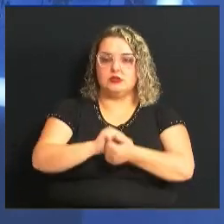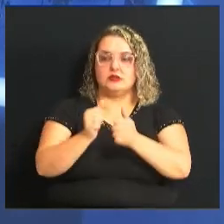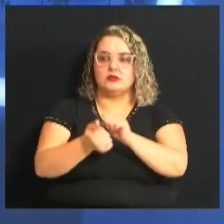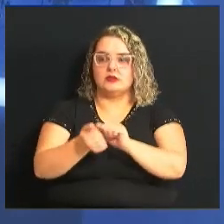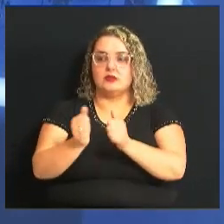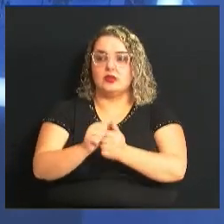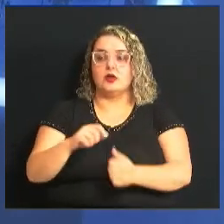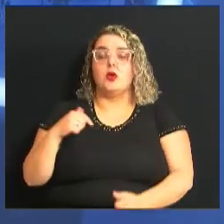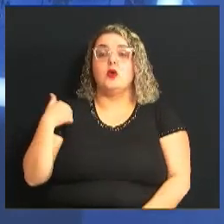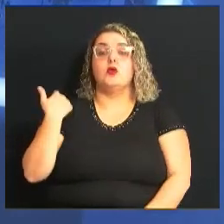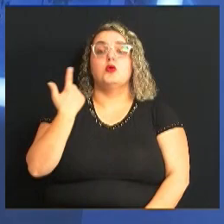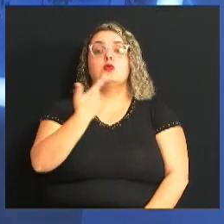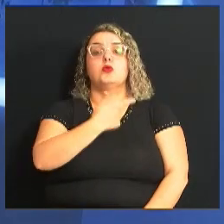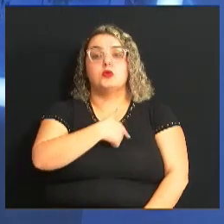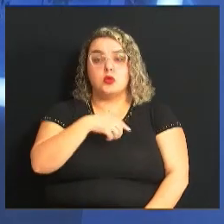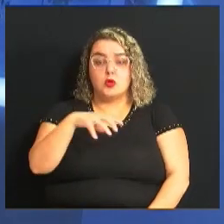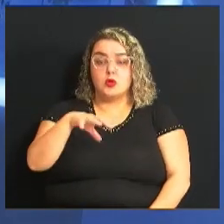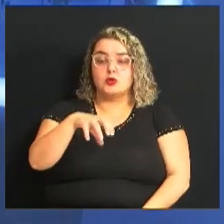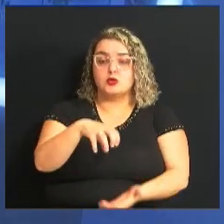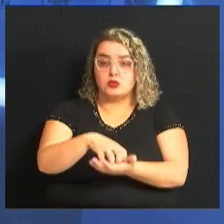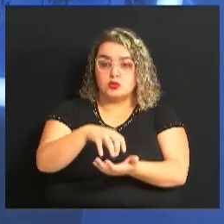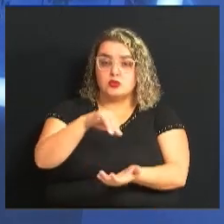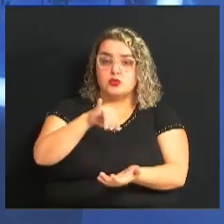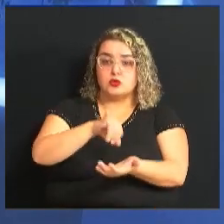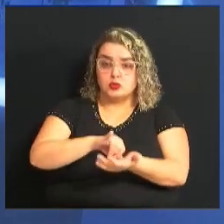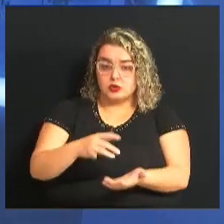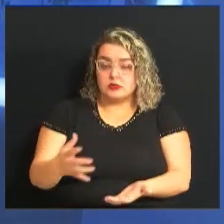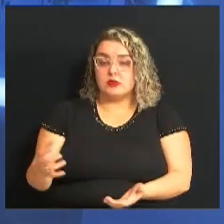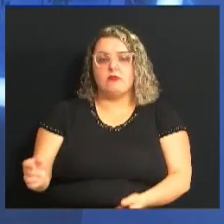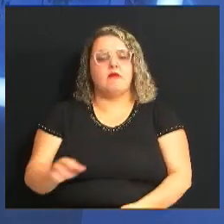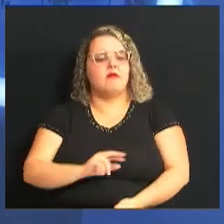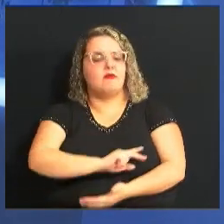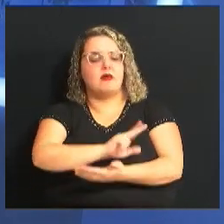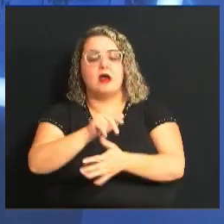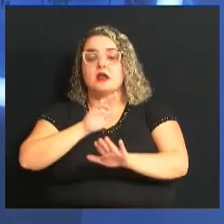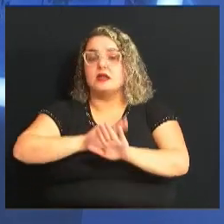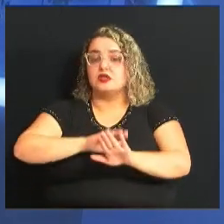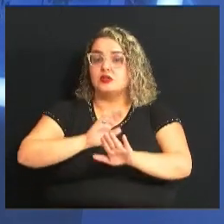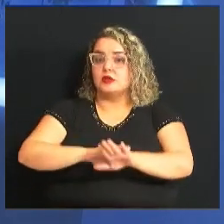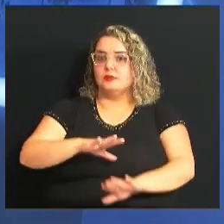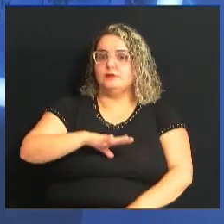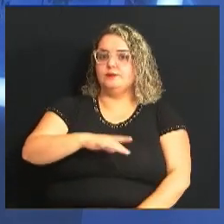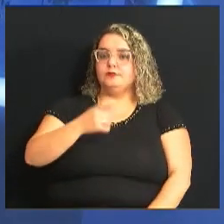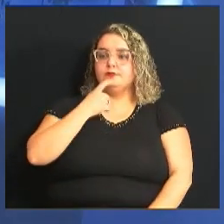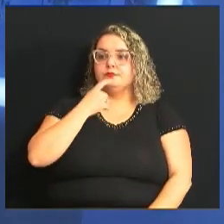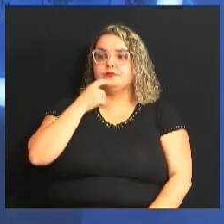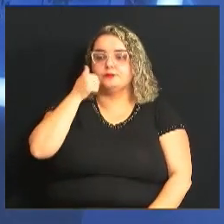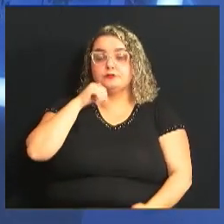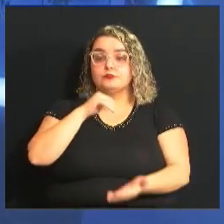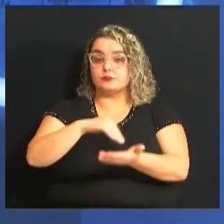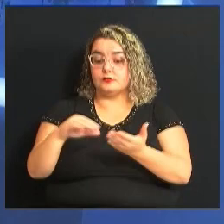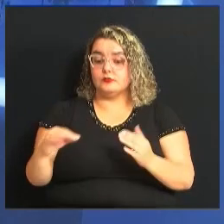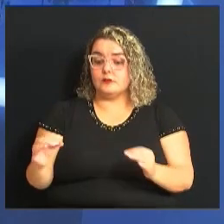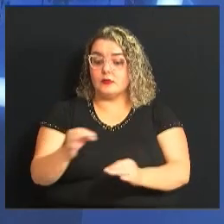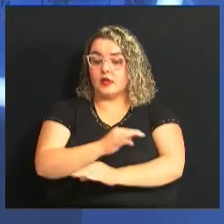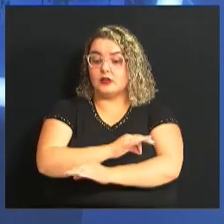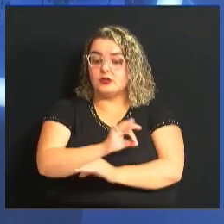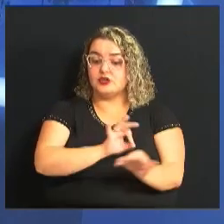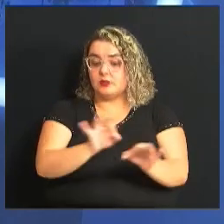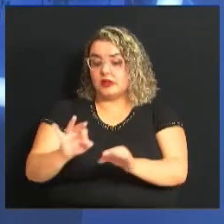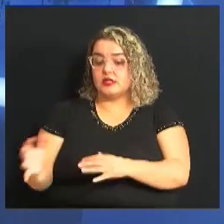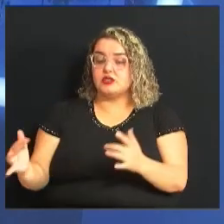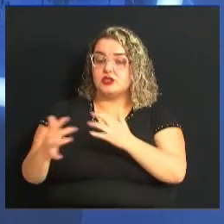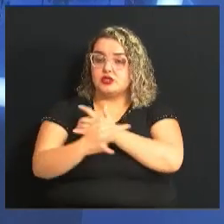Nosso Centro, que reúne várias iniciativas da Prefeitura. Na ocasião, a secretária municipal de Planejamento Urbano,